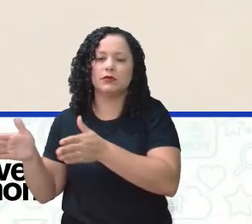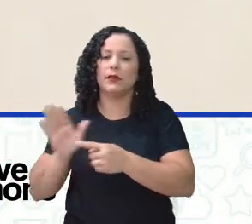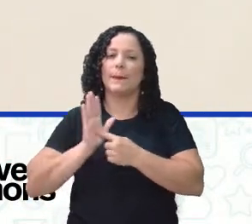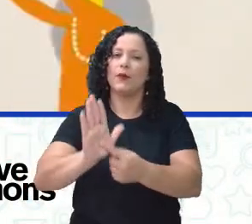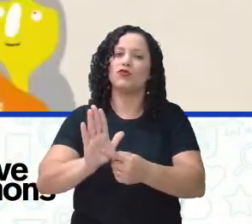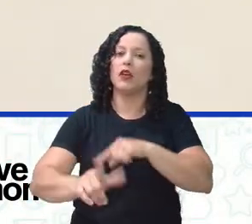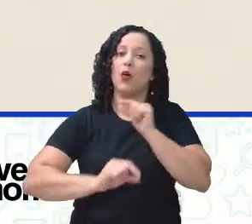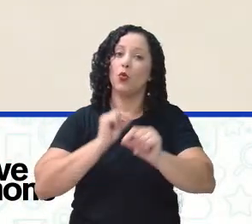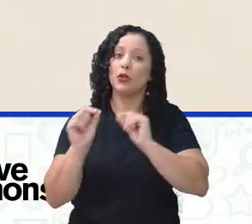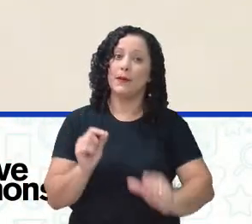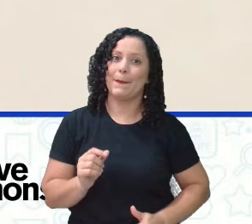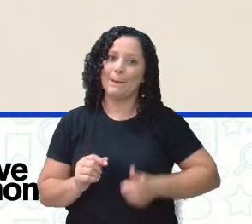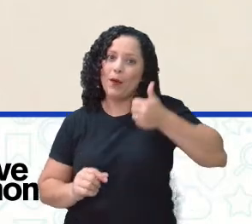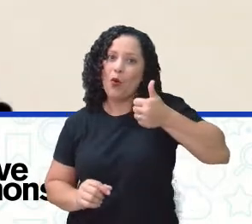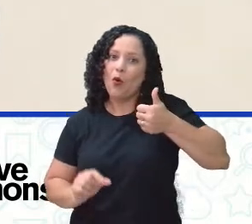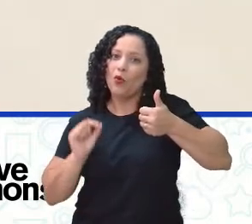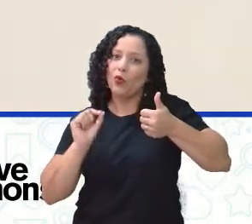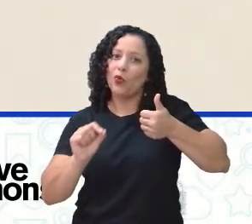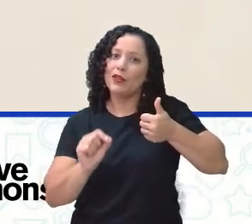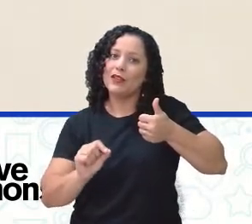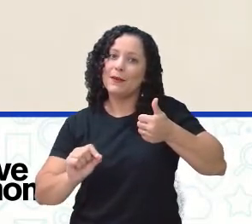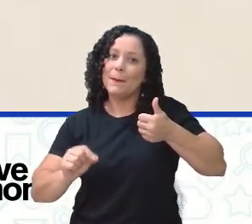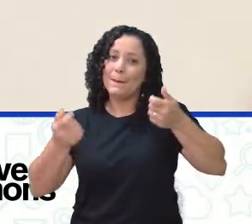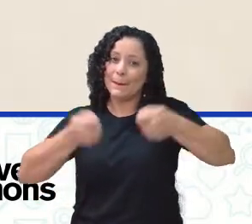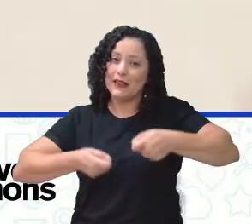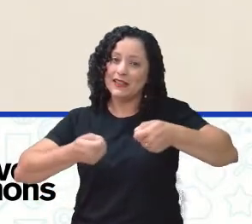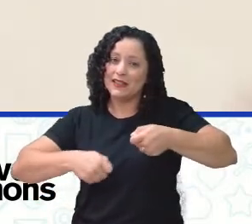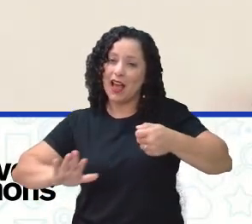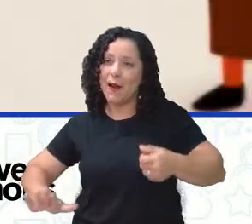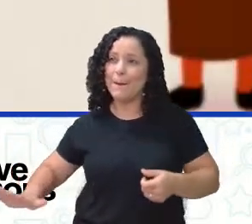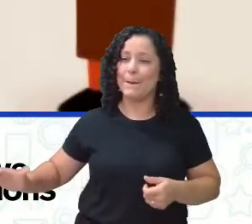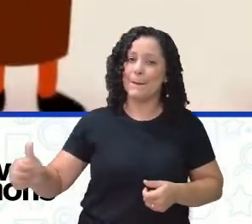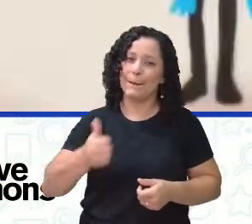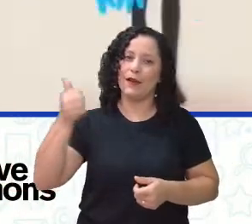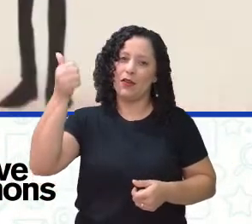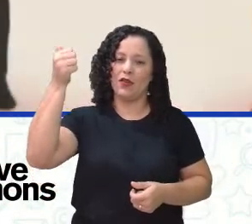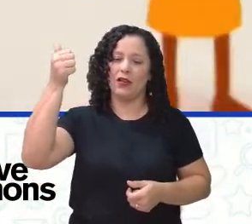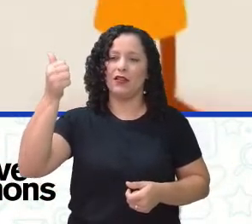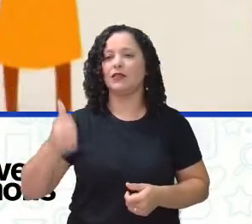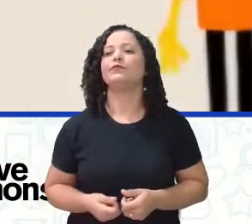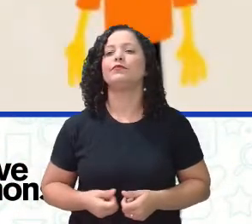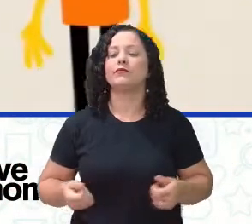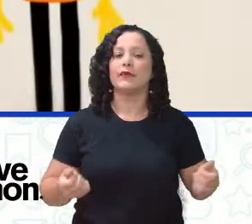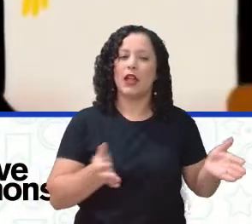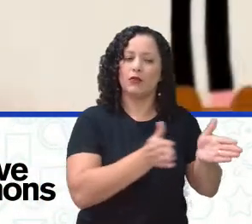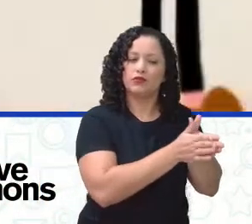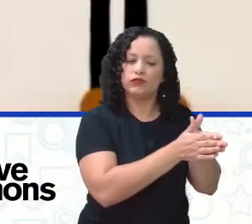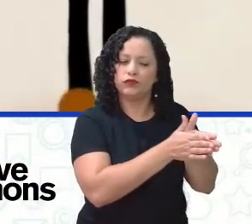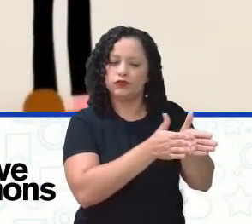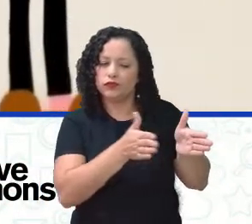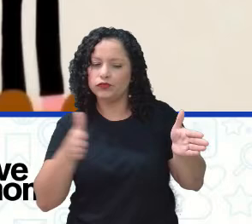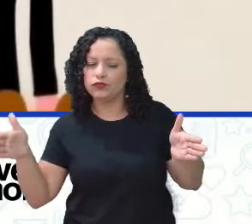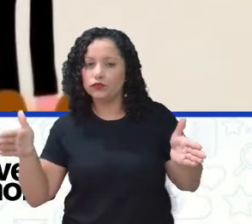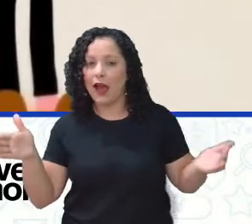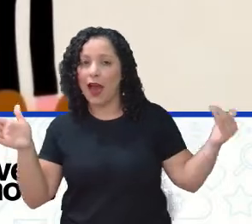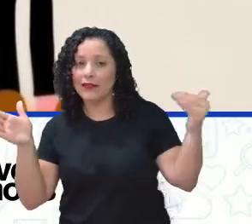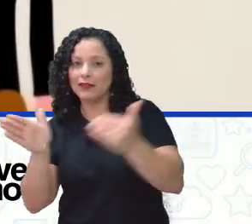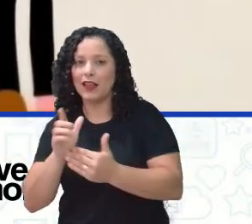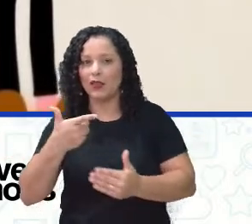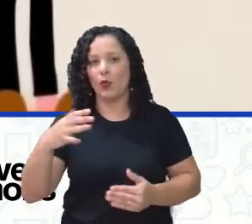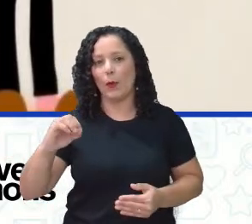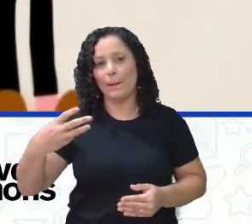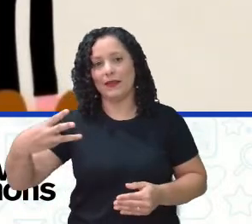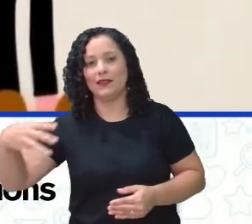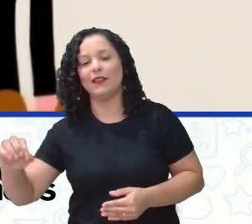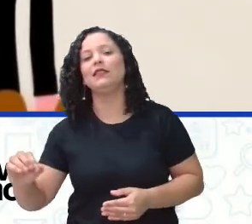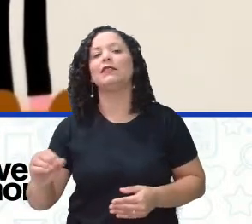fomos bem e as partes que devemos melhorar. Até 2030 teremos um longo caminho, então nós temos que encorajar uns